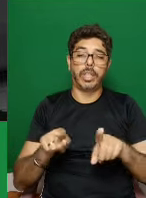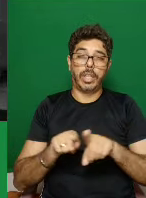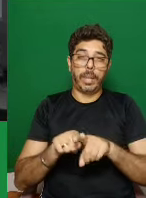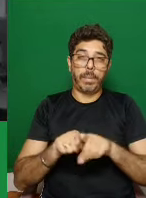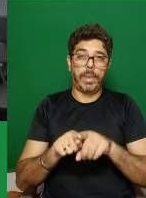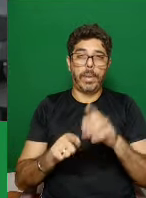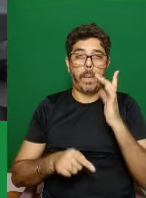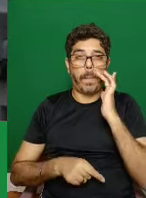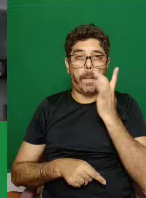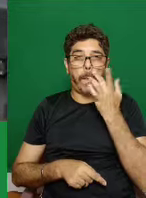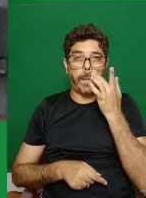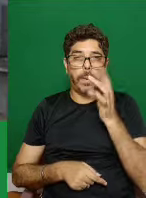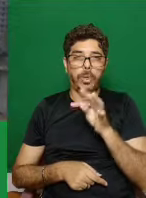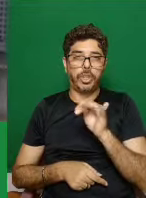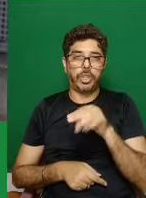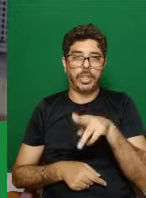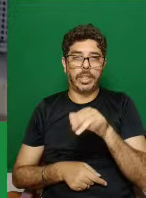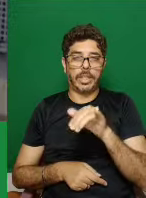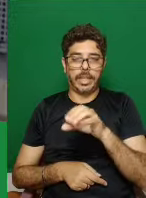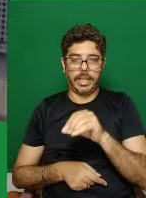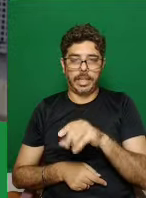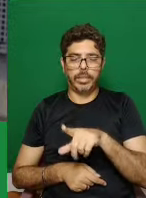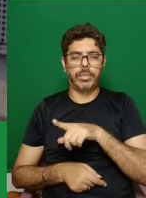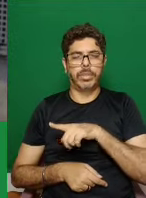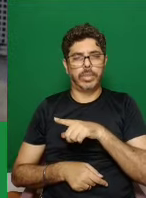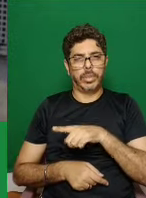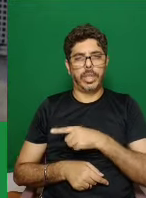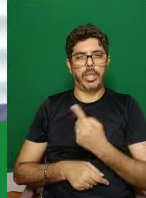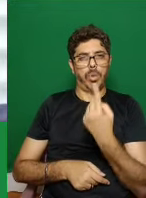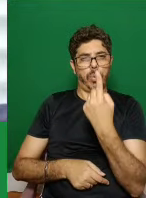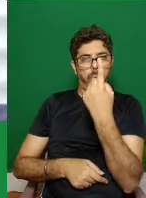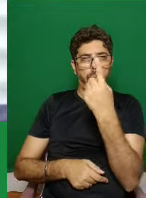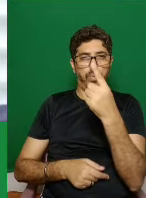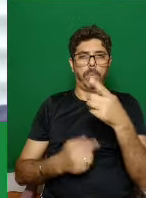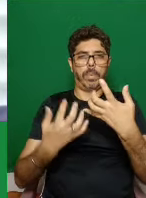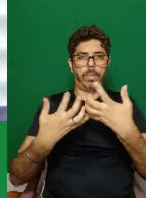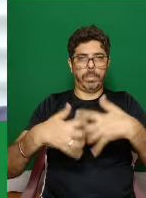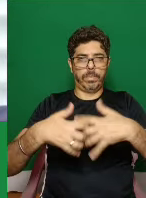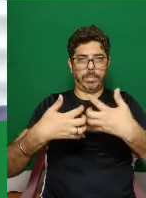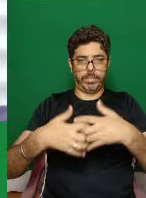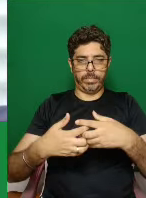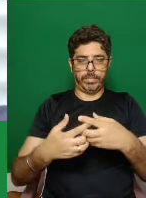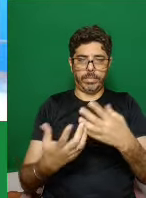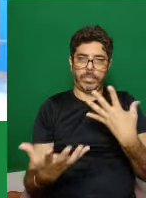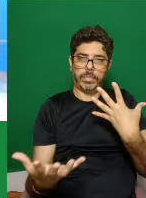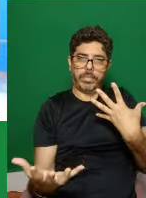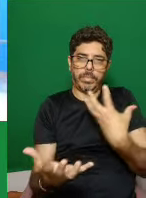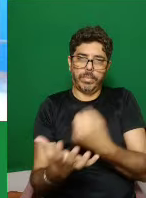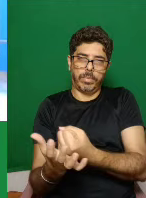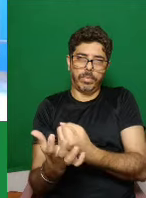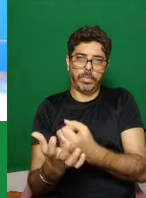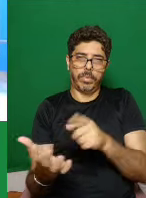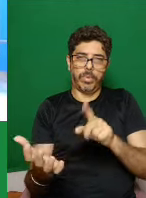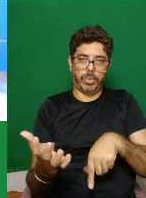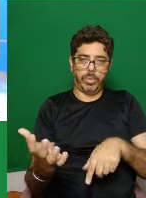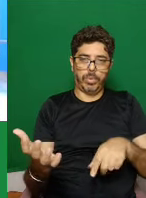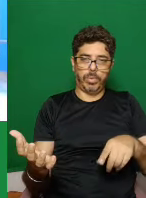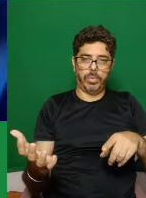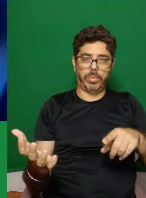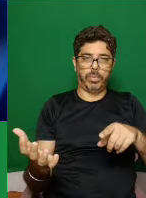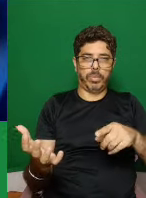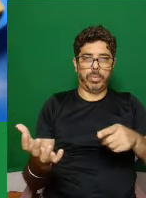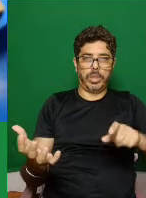os casos, os componentes básicos do sistema são um mecanismo de carregamento, uma diferença de potencial aplicada,